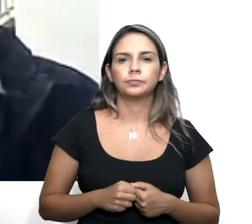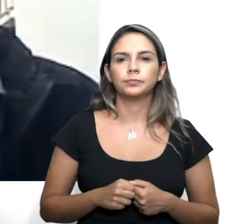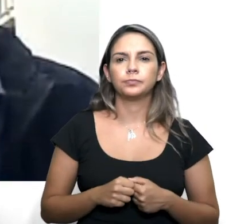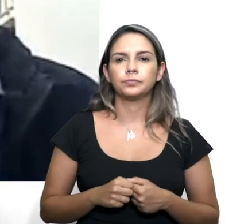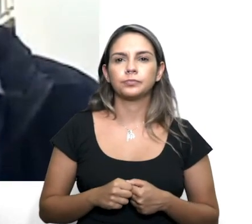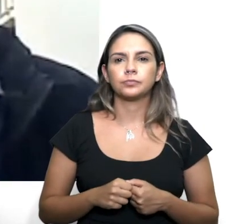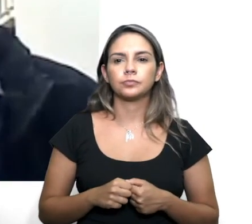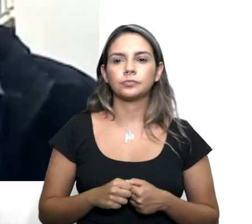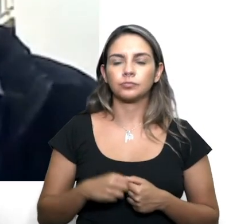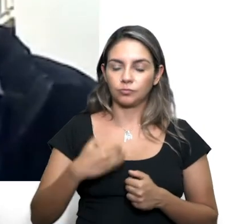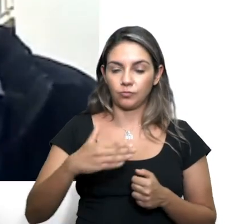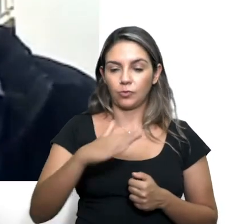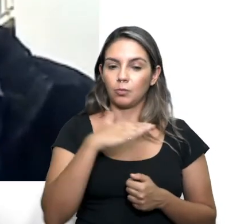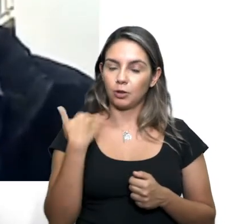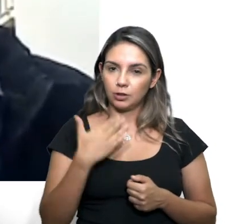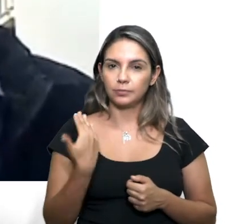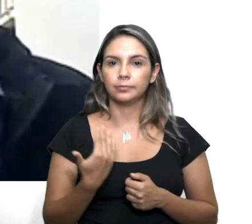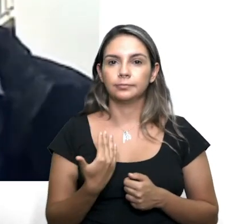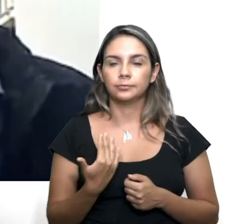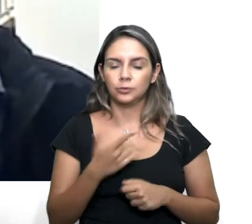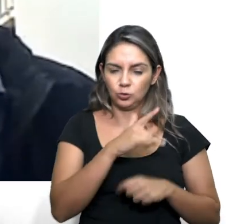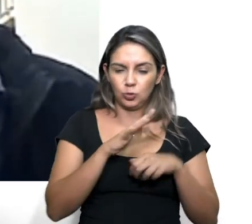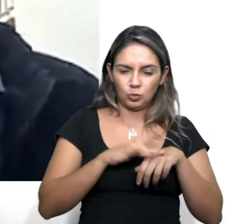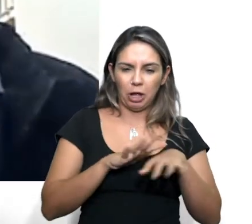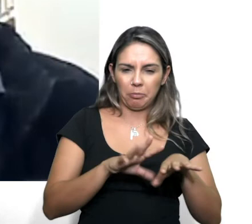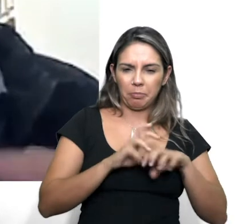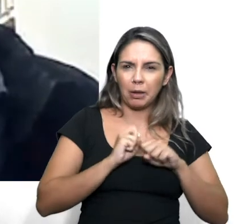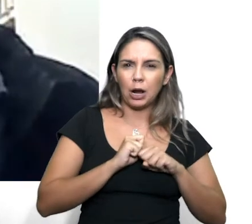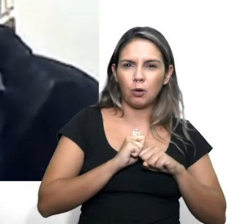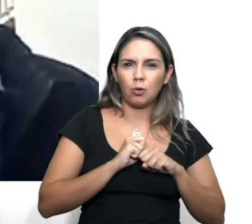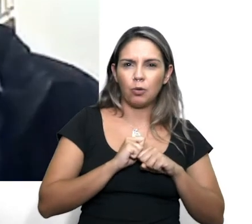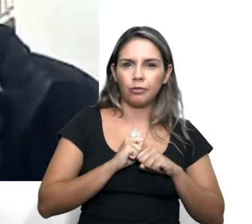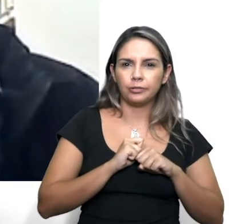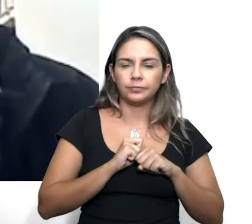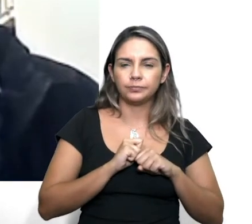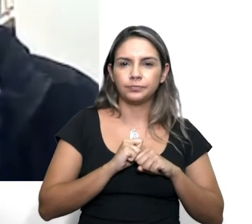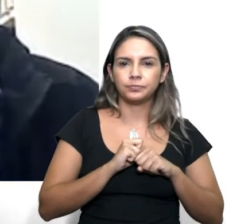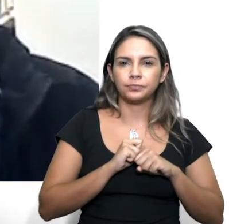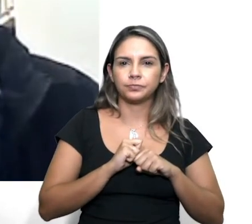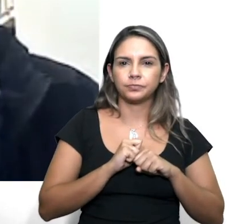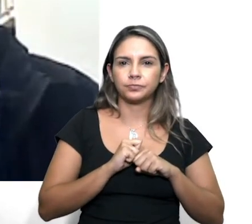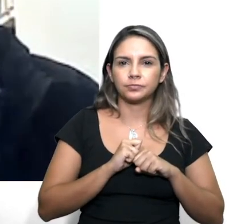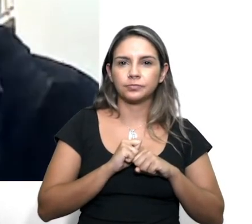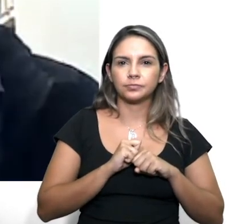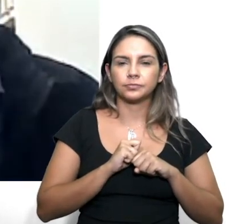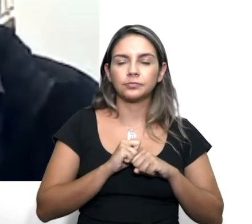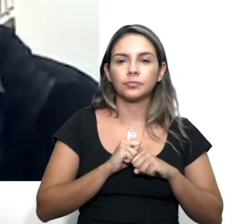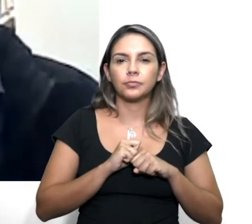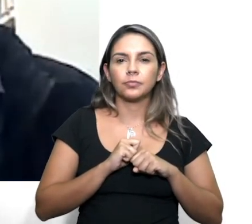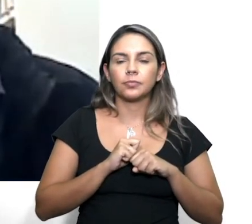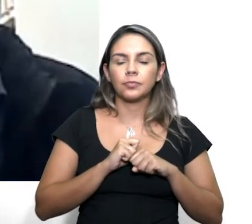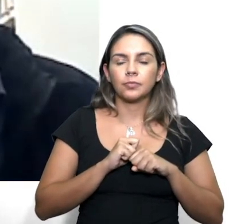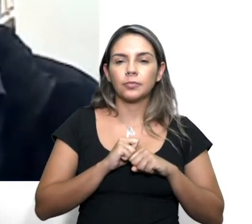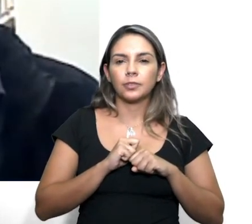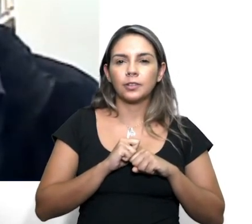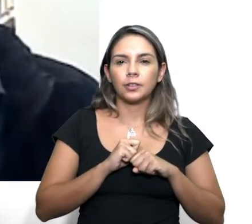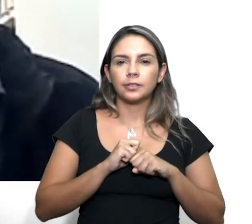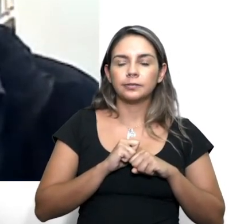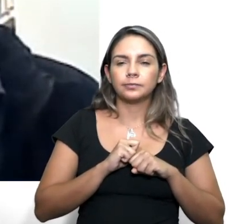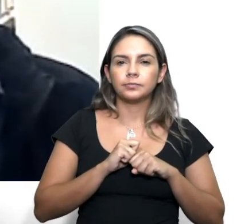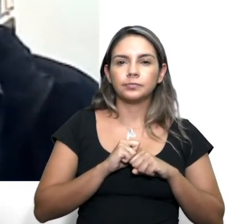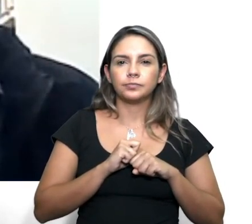altura que estava a morrer de uma doença que ia retirando as forças gradualmente, ele repetia